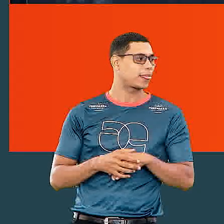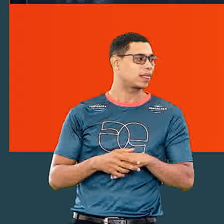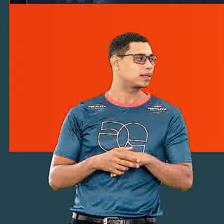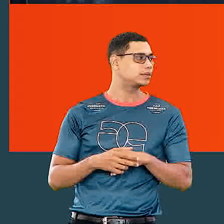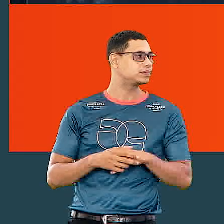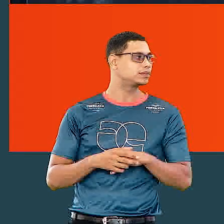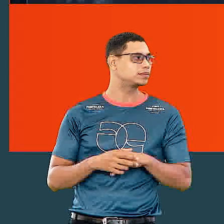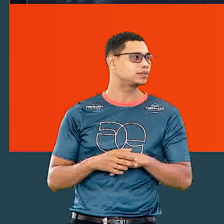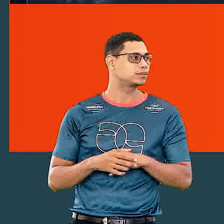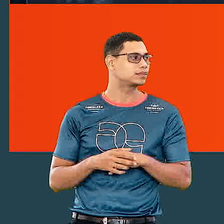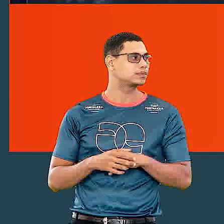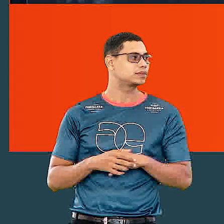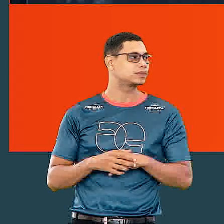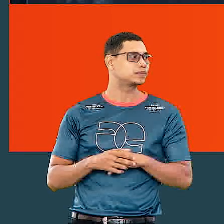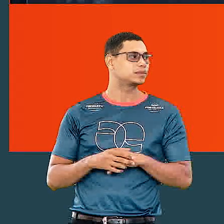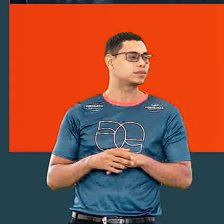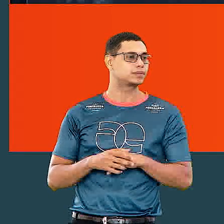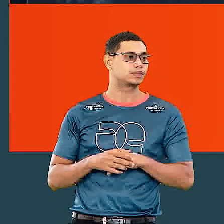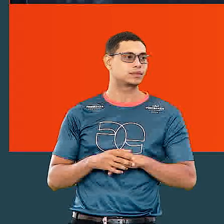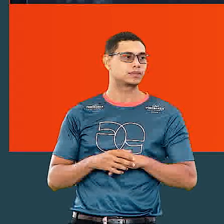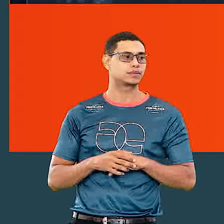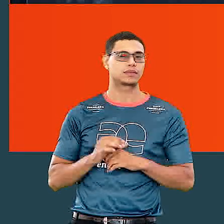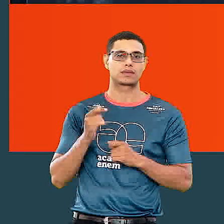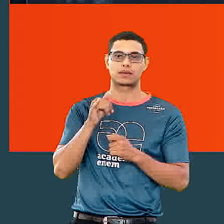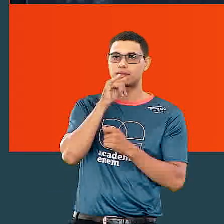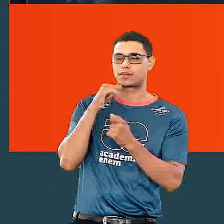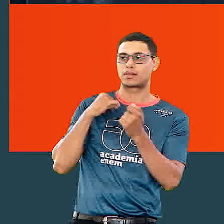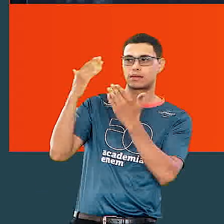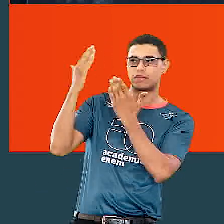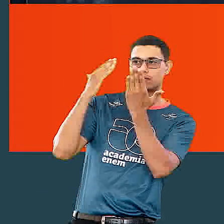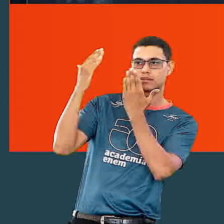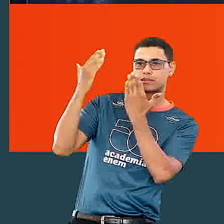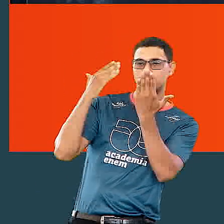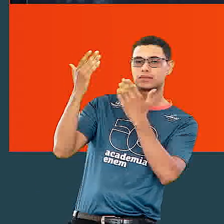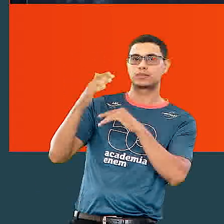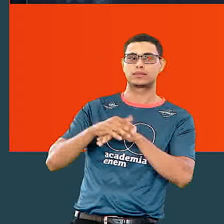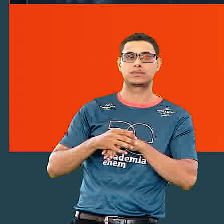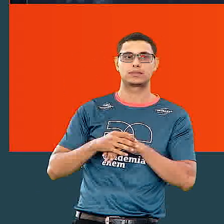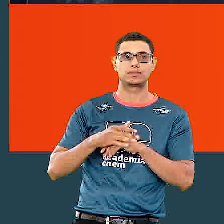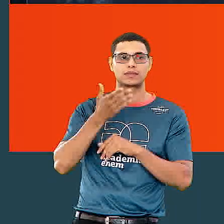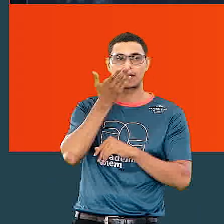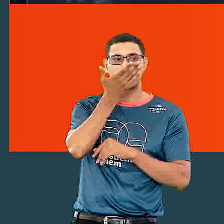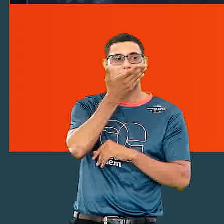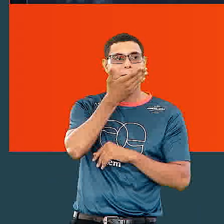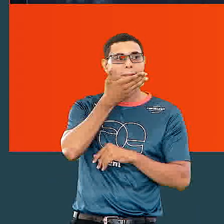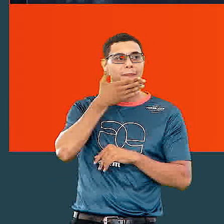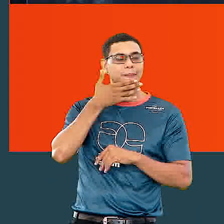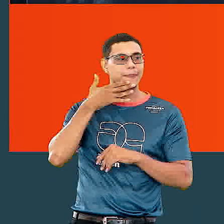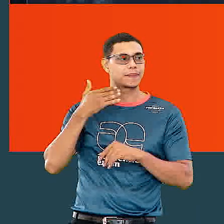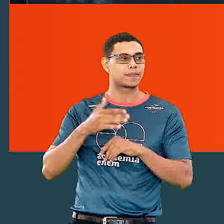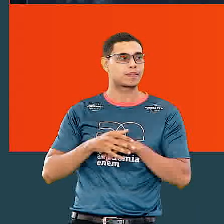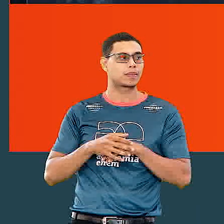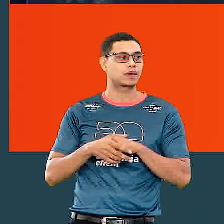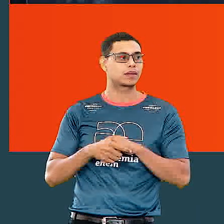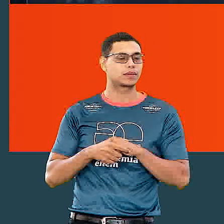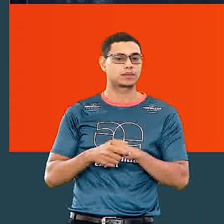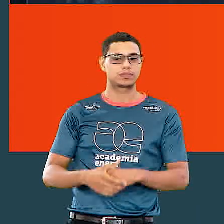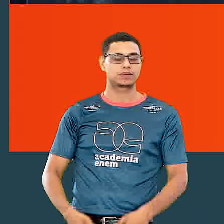Se não foi com o pai dele, dizendo, meu filho, psicólogo, tá? Tem gente, olha, vocês sabem, pessoal que não me